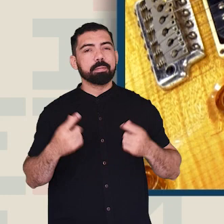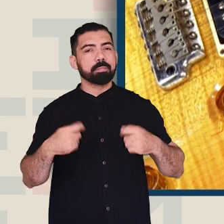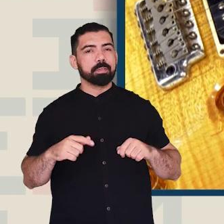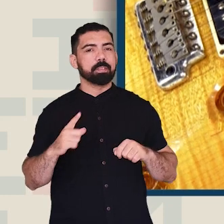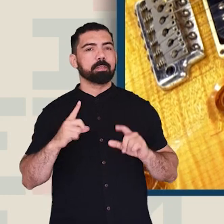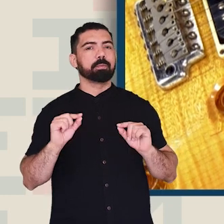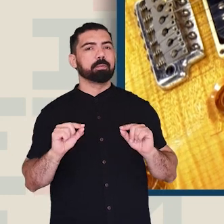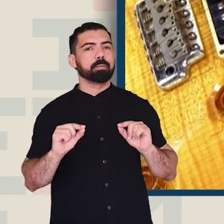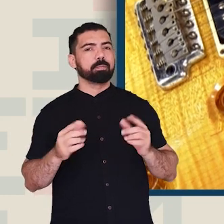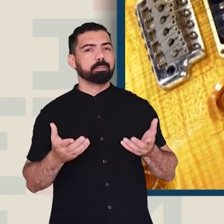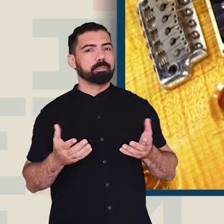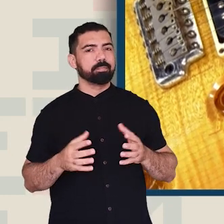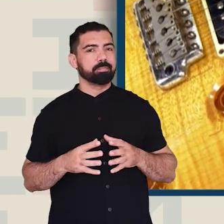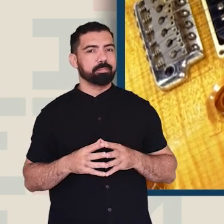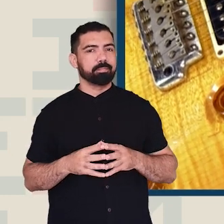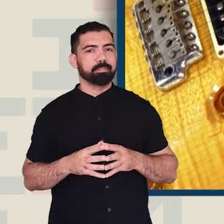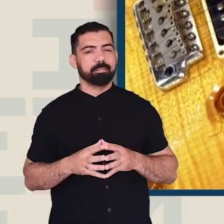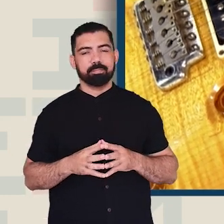ter Dé.